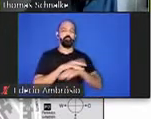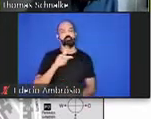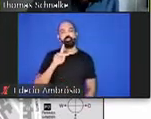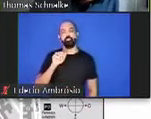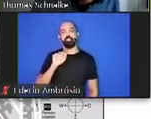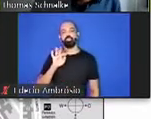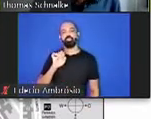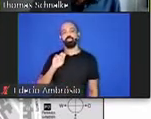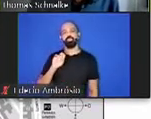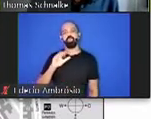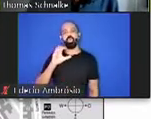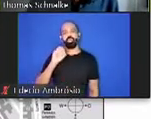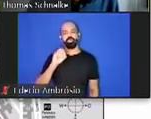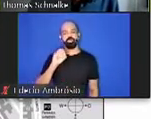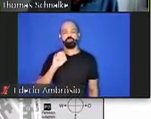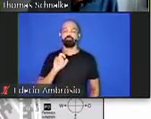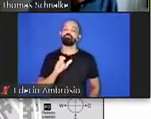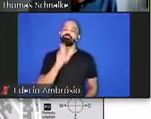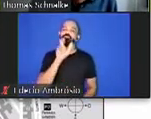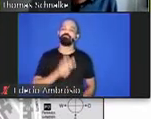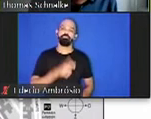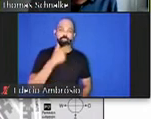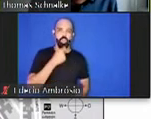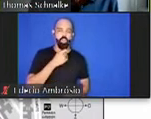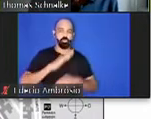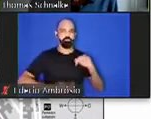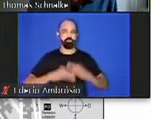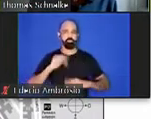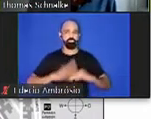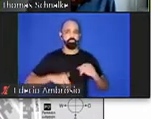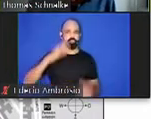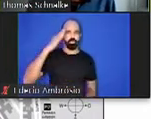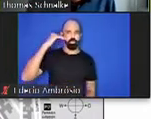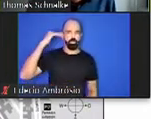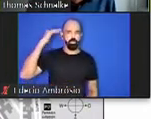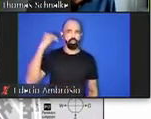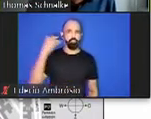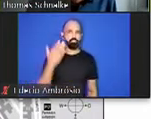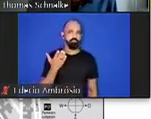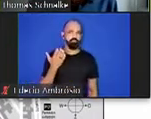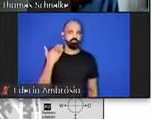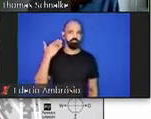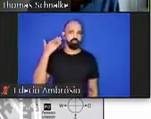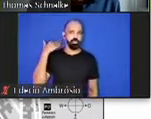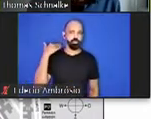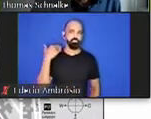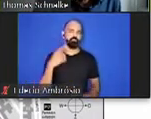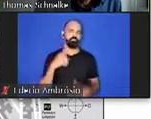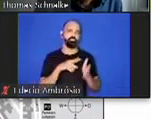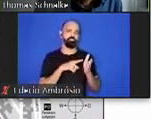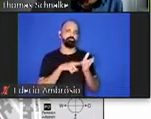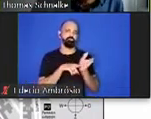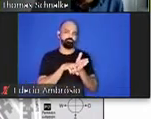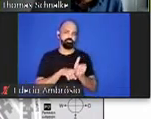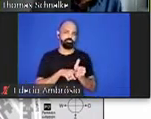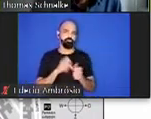um patologista eminente que, naquela época, no ano